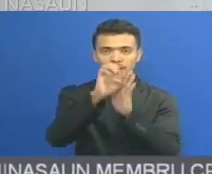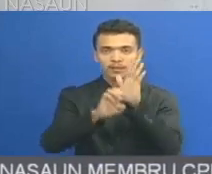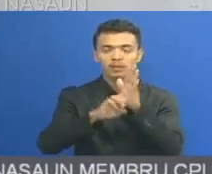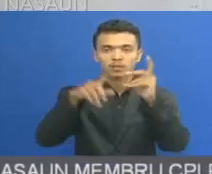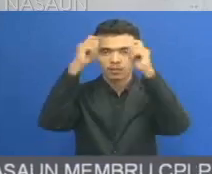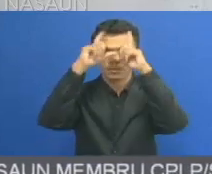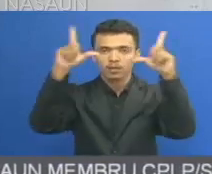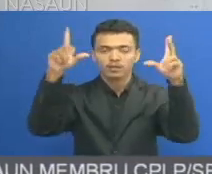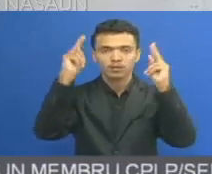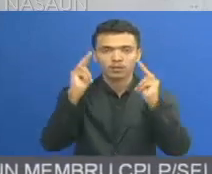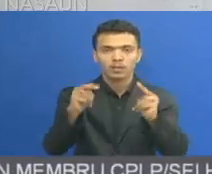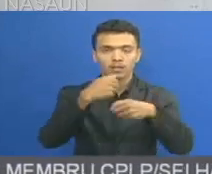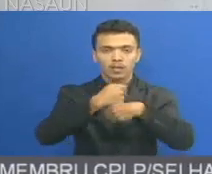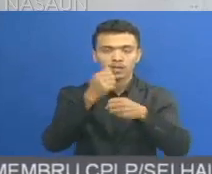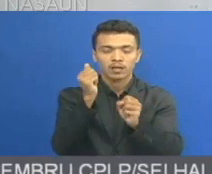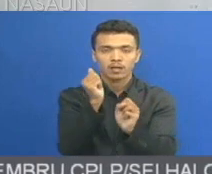que halo